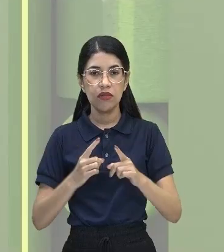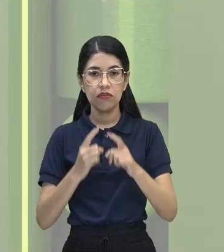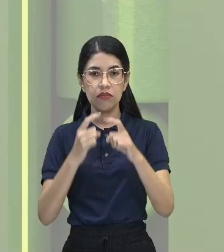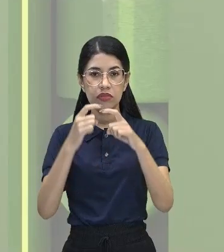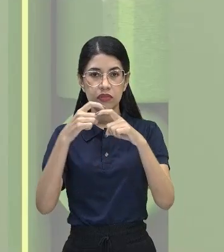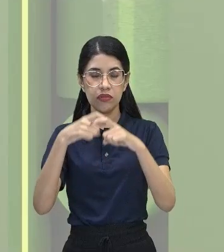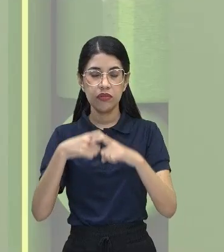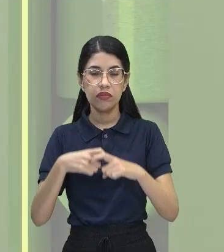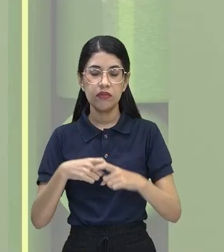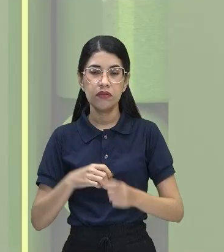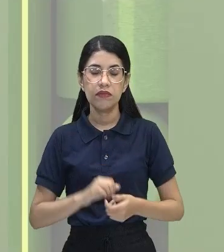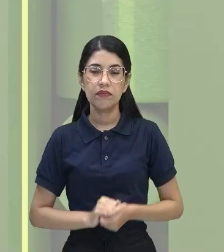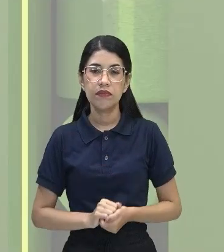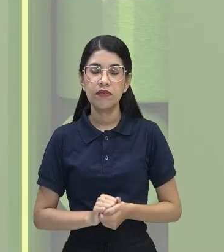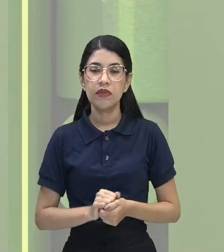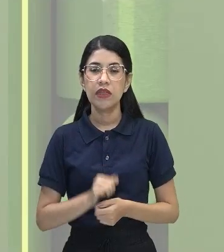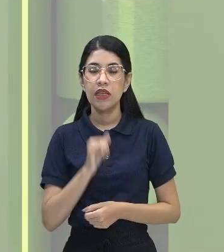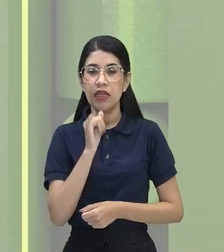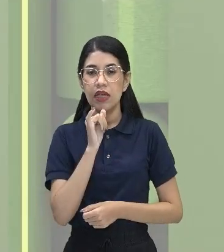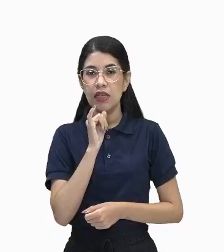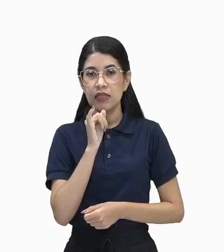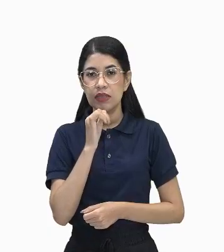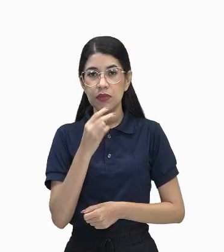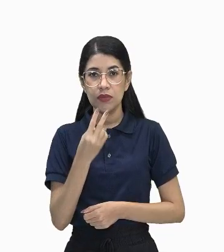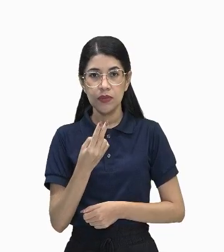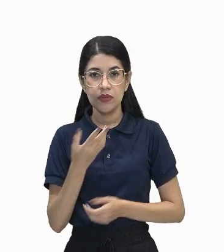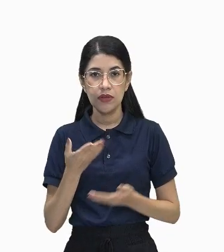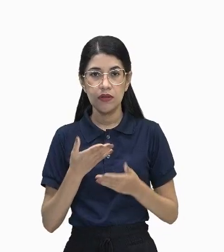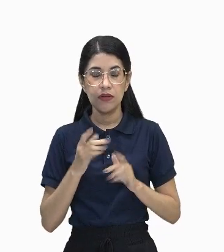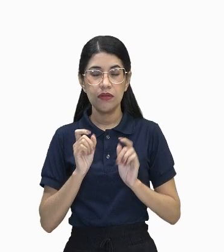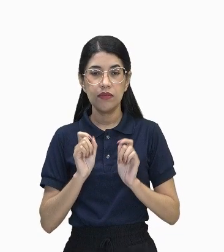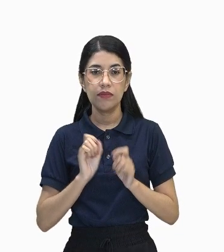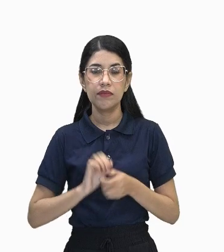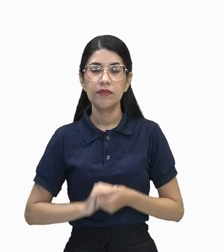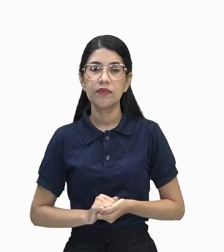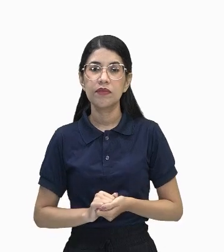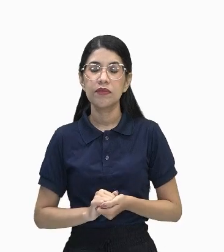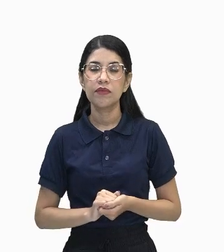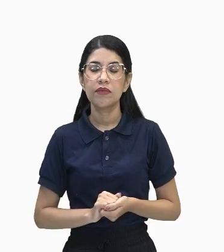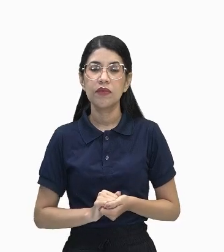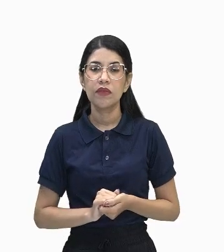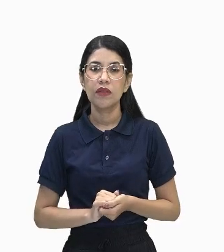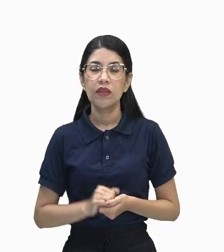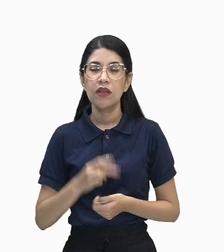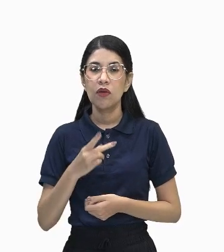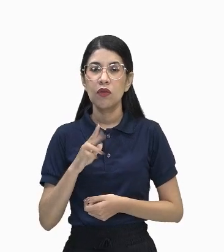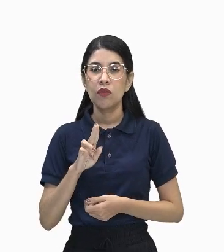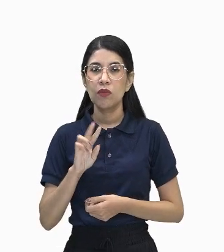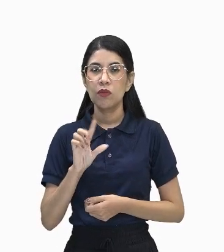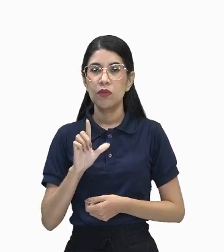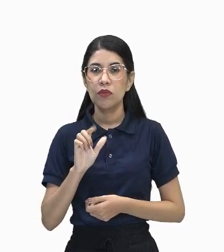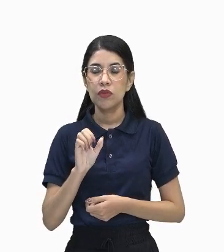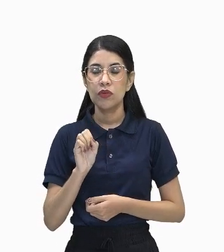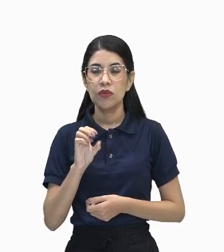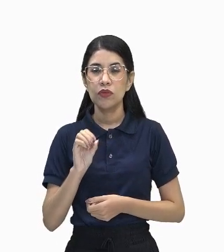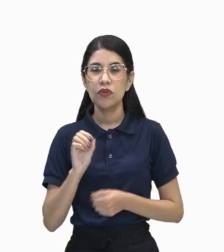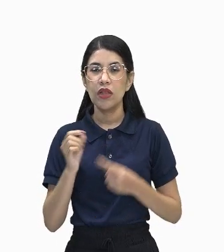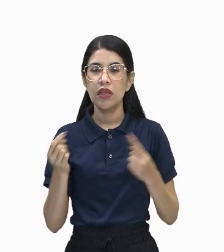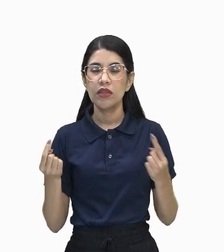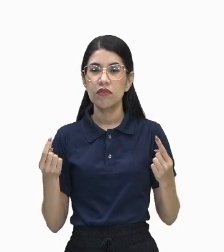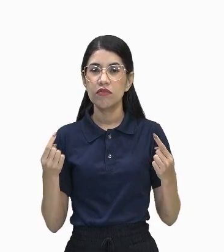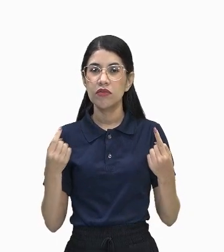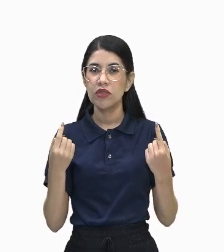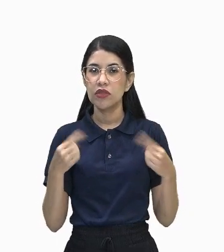situação. Nós temos a situação 2 agora para mostrar para você, que é quando os pulsos estão em oposição de